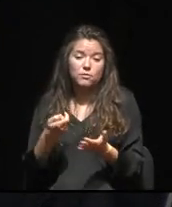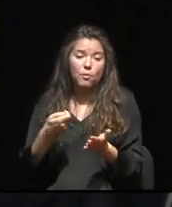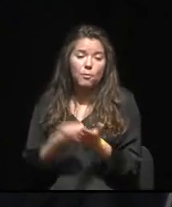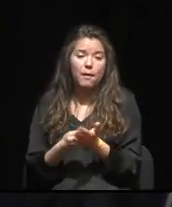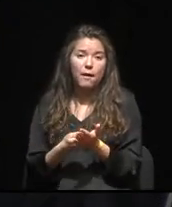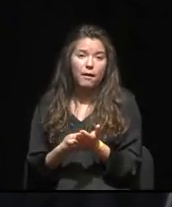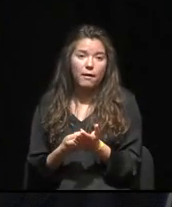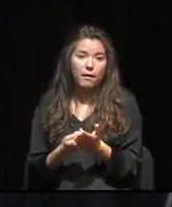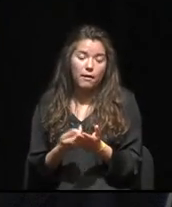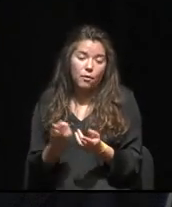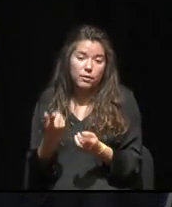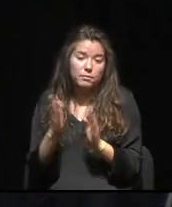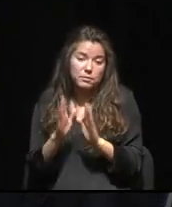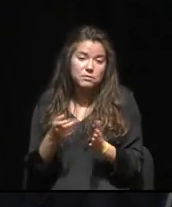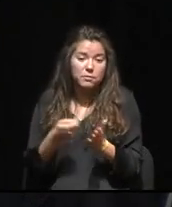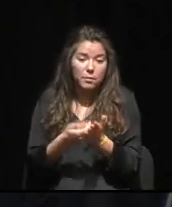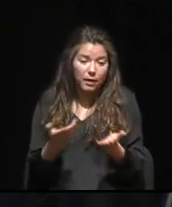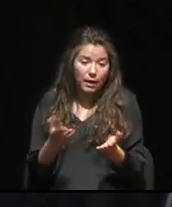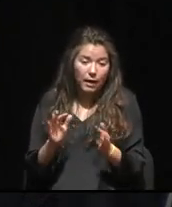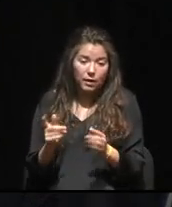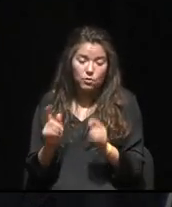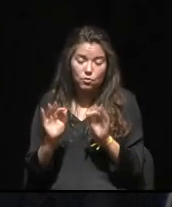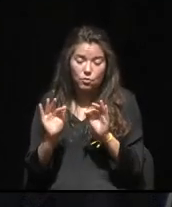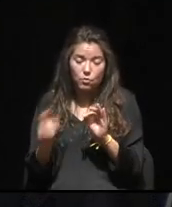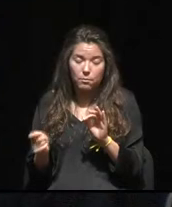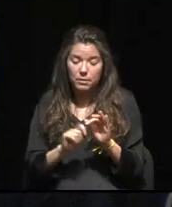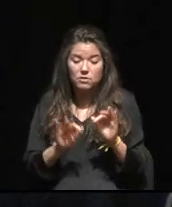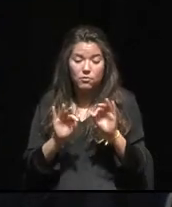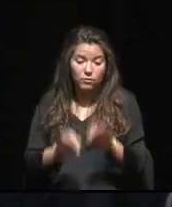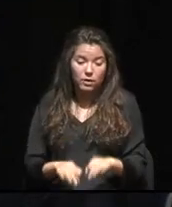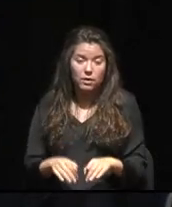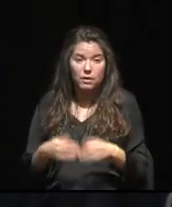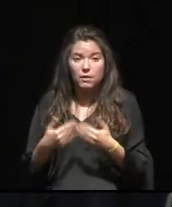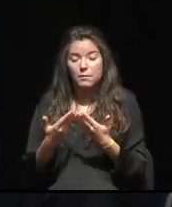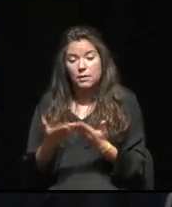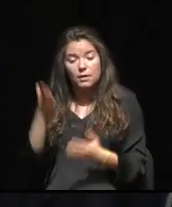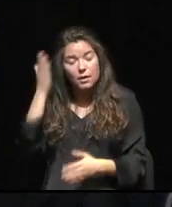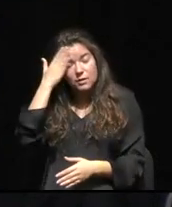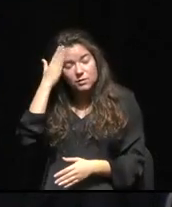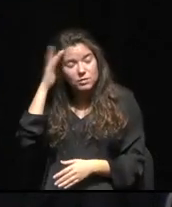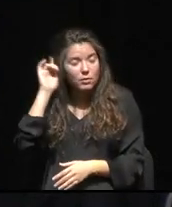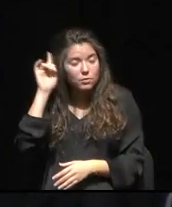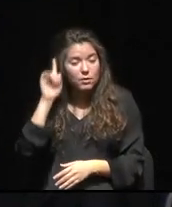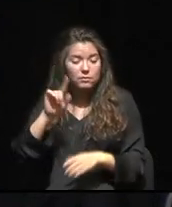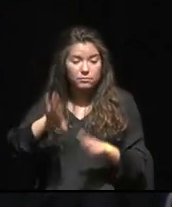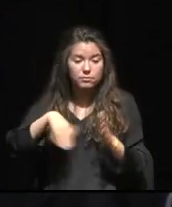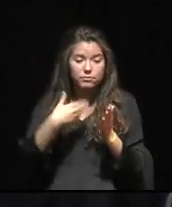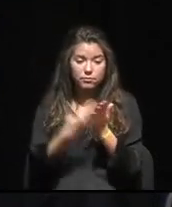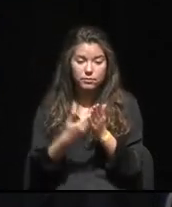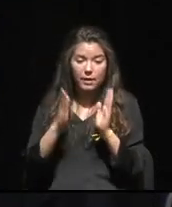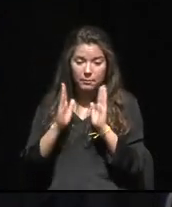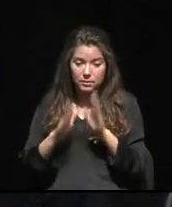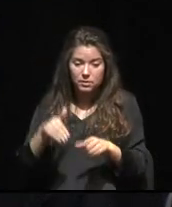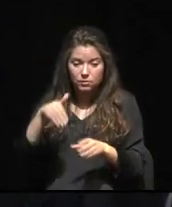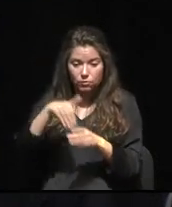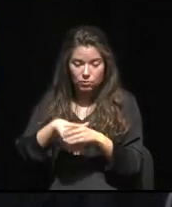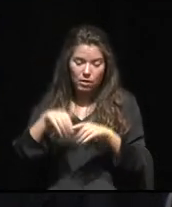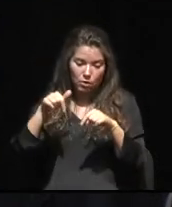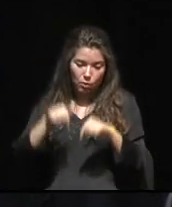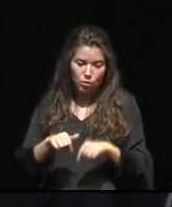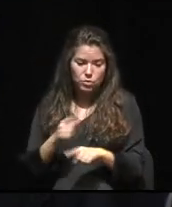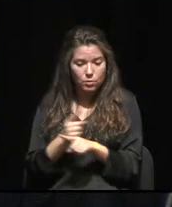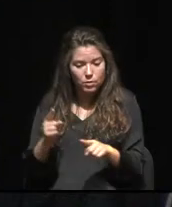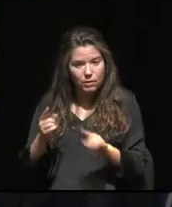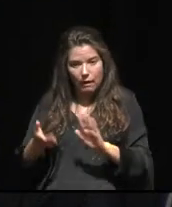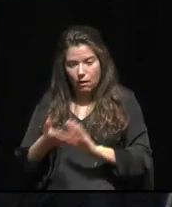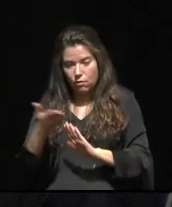ao final do mês portanto achamos que é muito importante que eh eh que que esta recomendação seja mesmo hoje votada porque